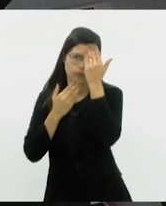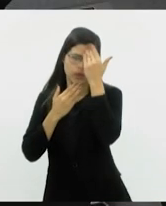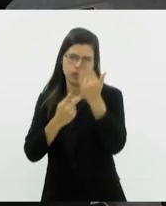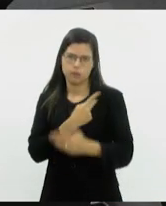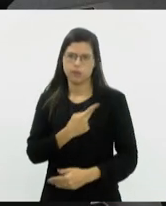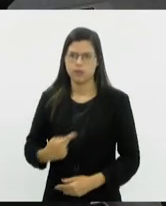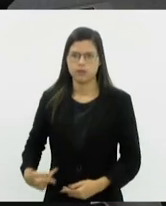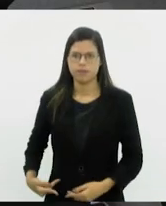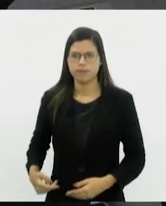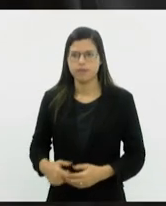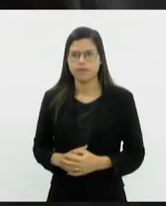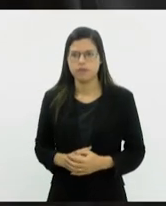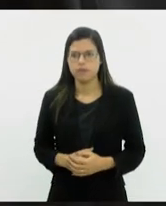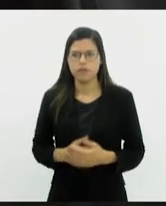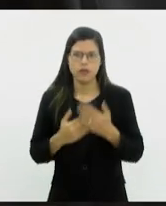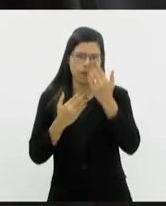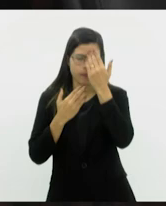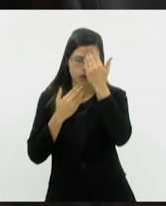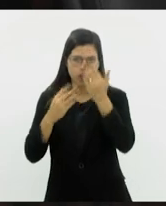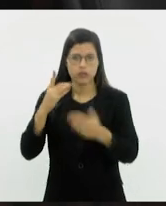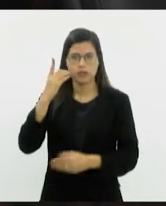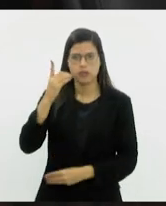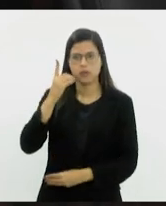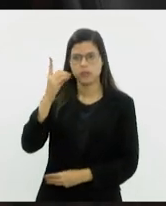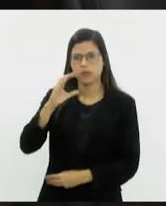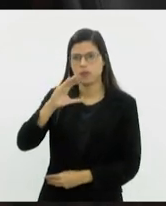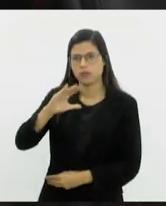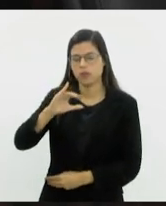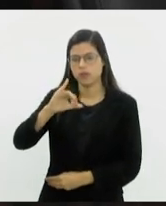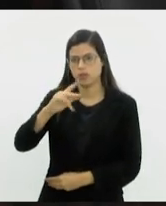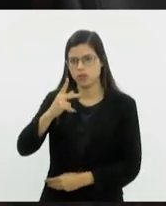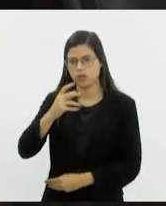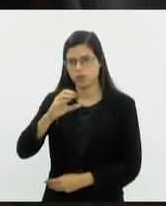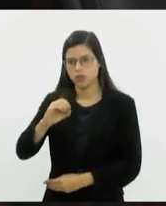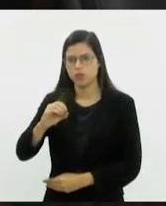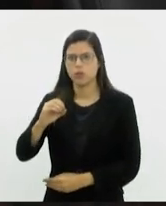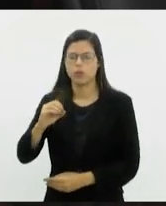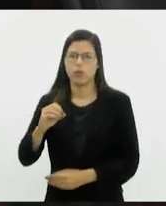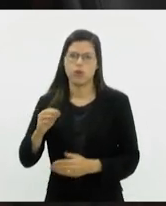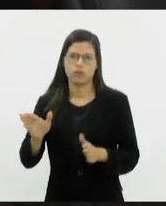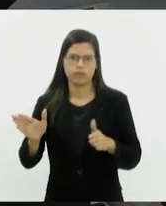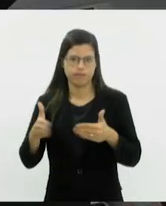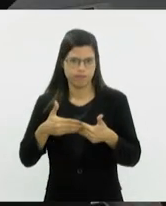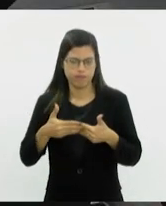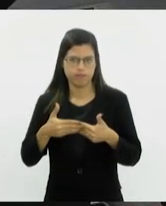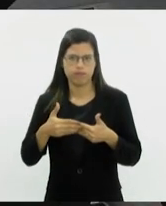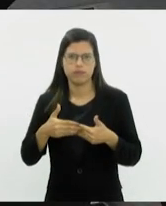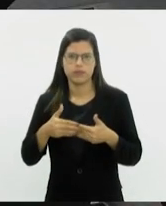Obrigado, deputado Chico Machado. A presidência suspende a presente sessão.